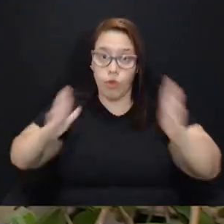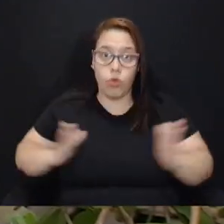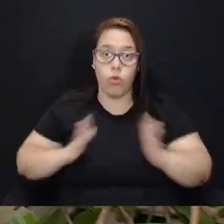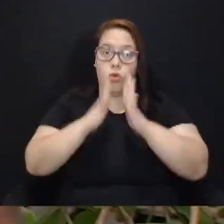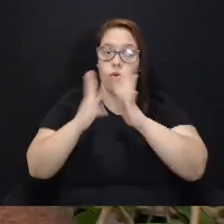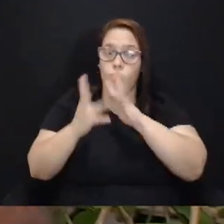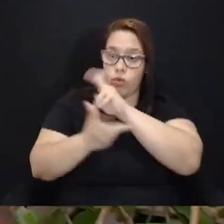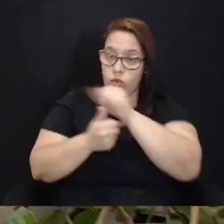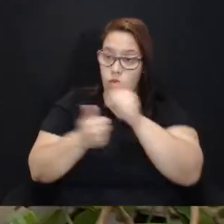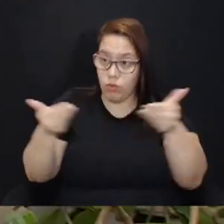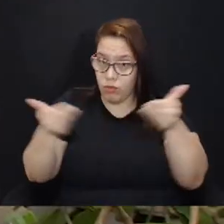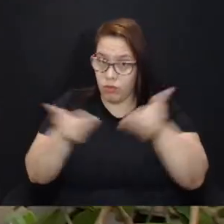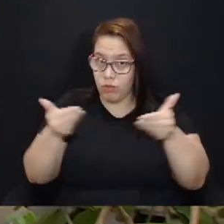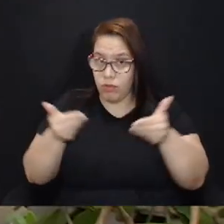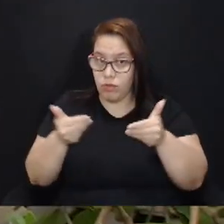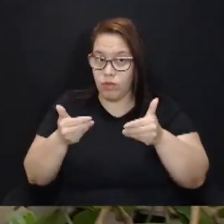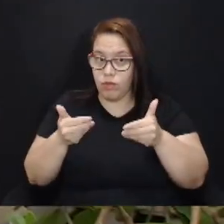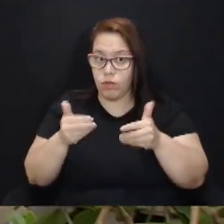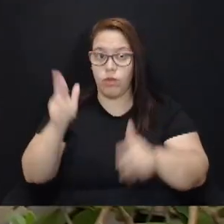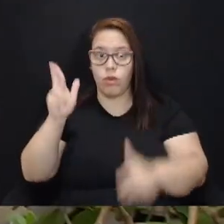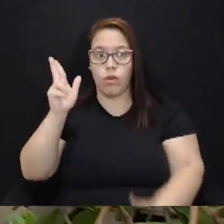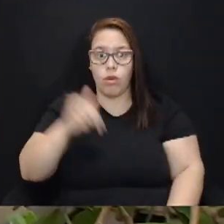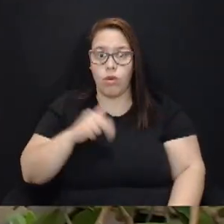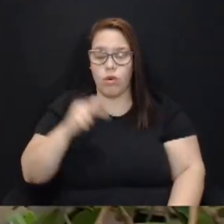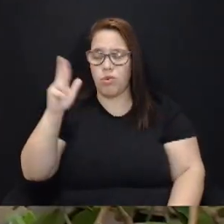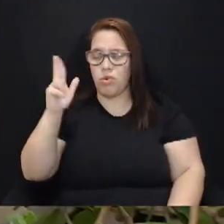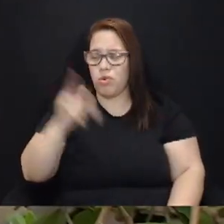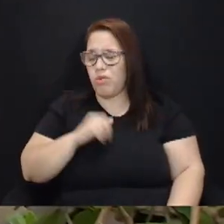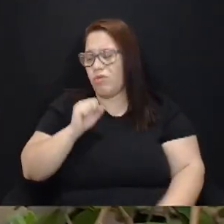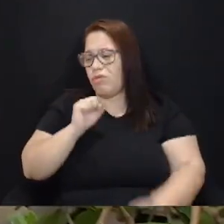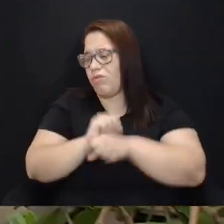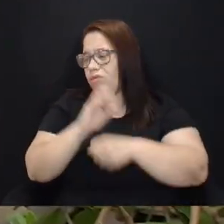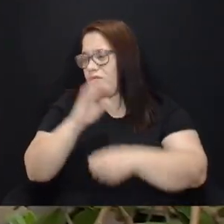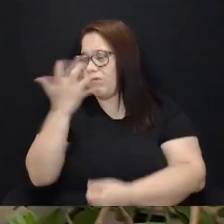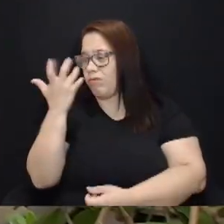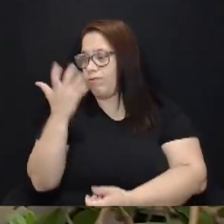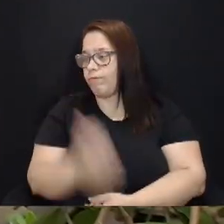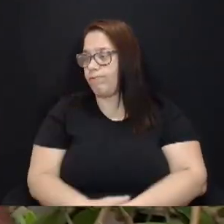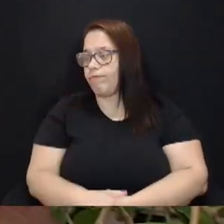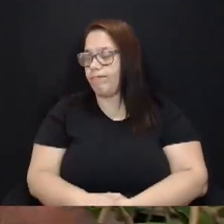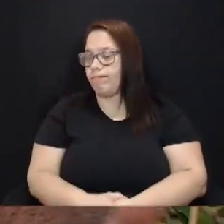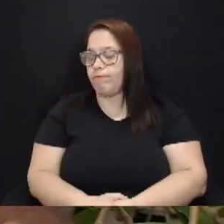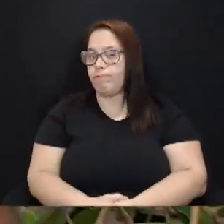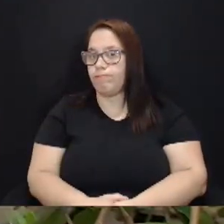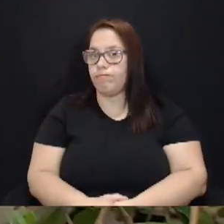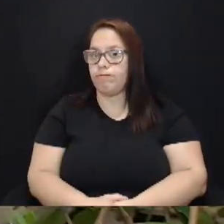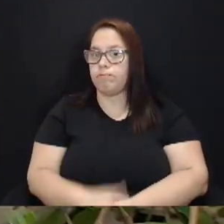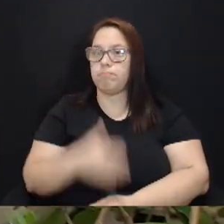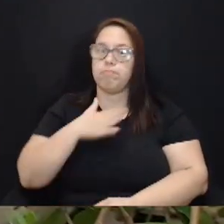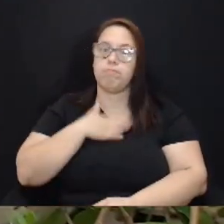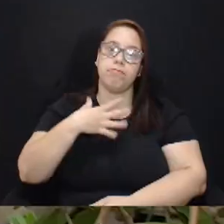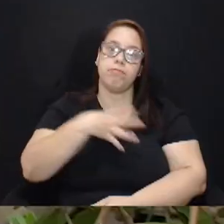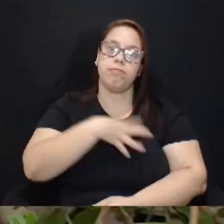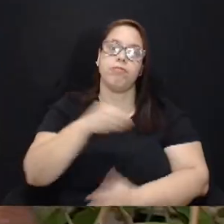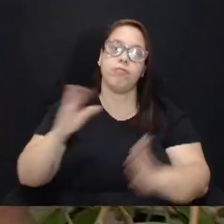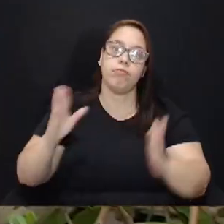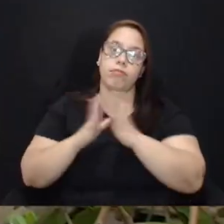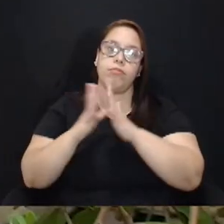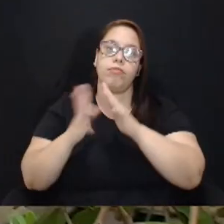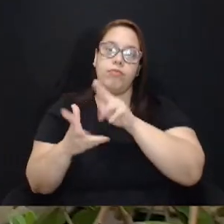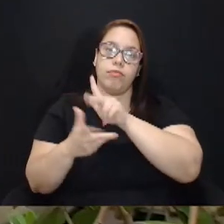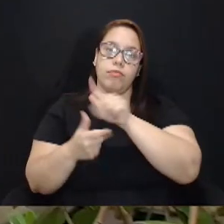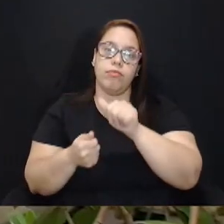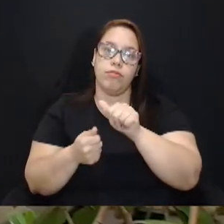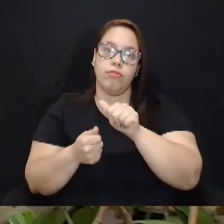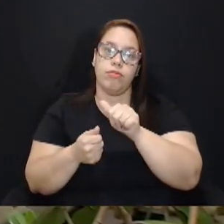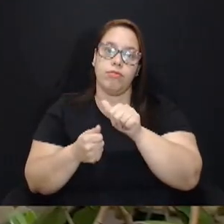hoje. Jamais esperava que acontecesse tudo isso, mas sempre criei a minha filha para que enfrentasse um mundo violento que